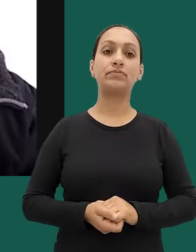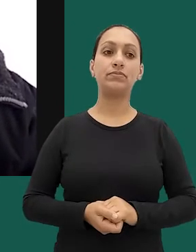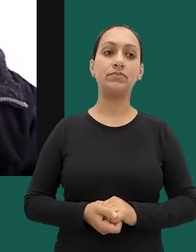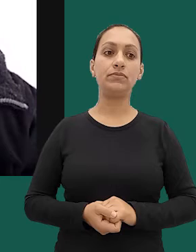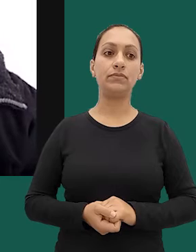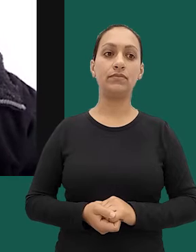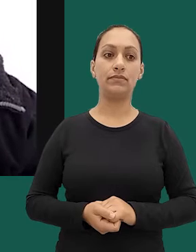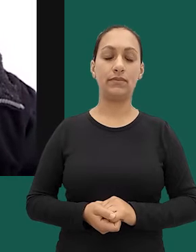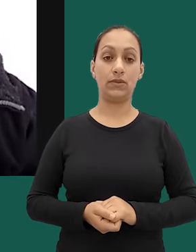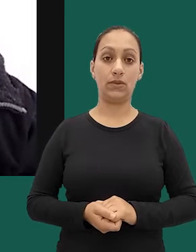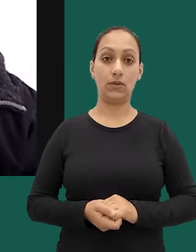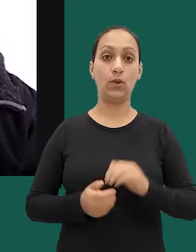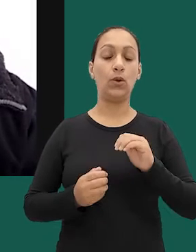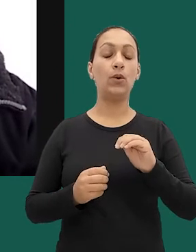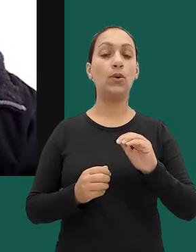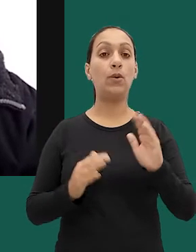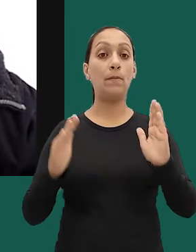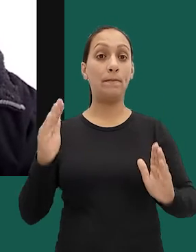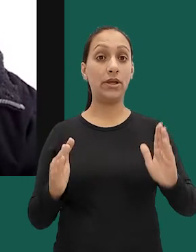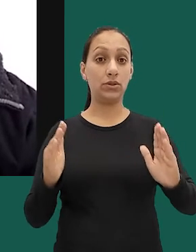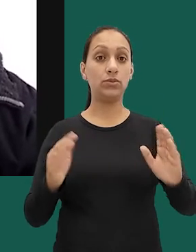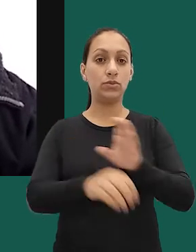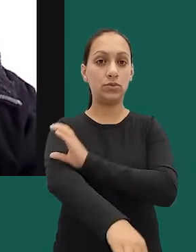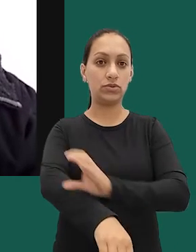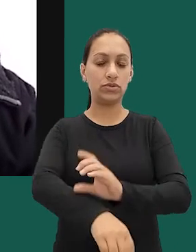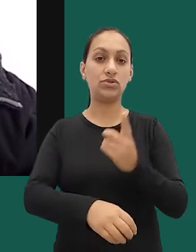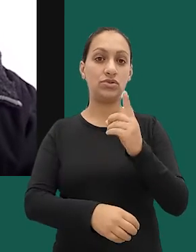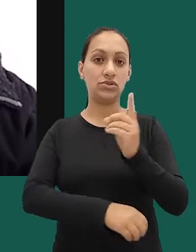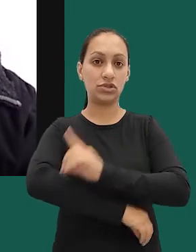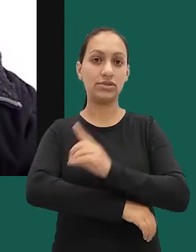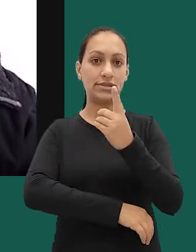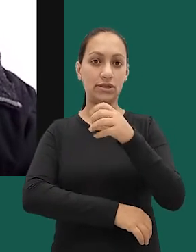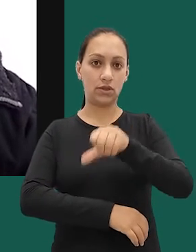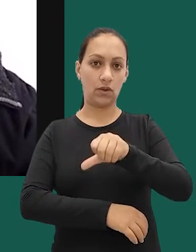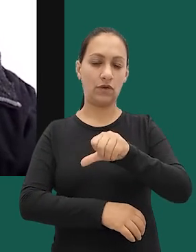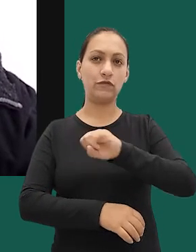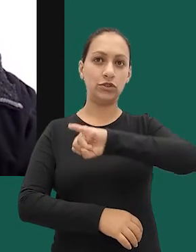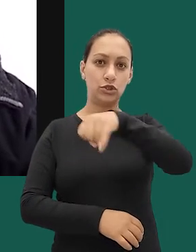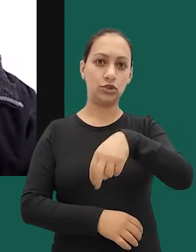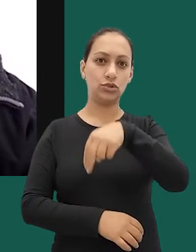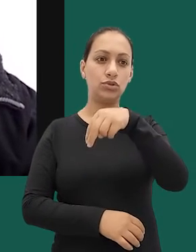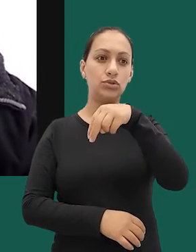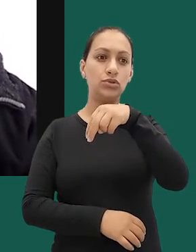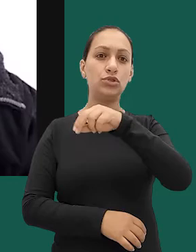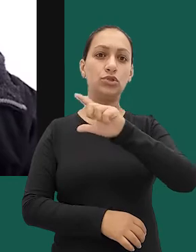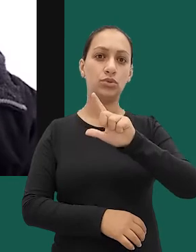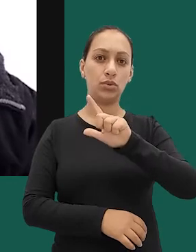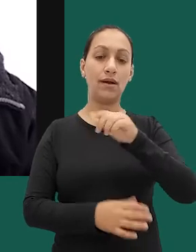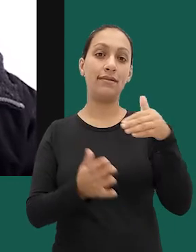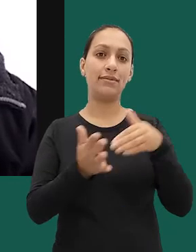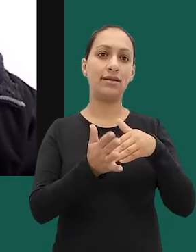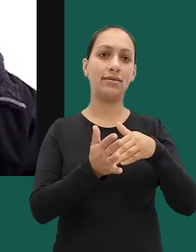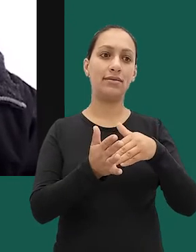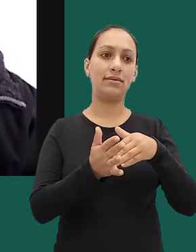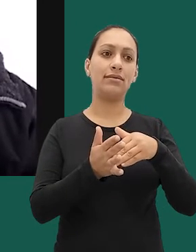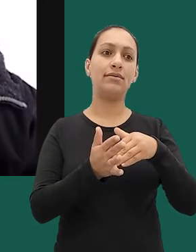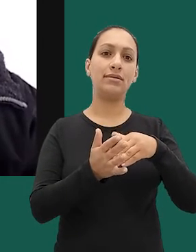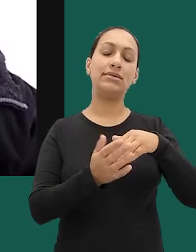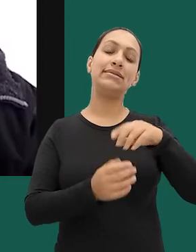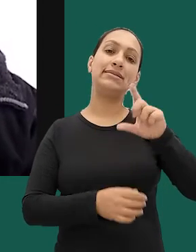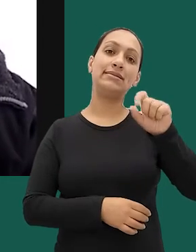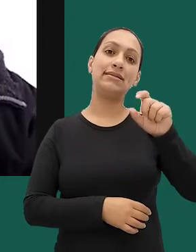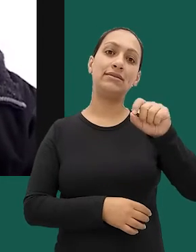O curso vai acontecer do dia 19 de junho, daqui um mês praticamente, até dia 10 de julho.